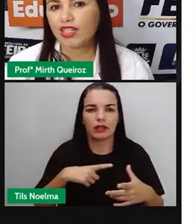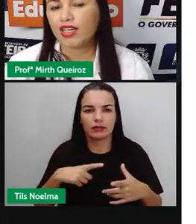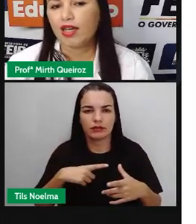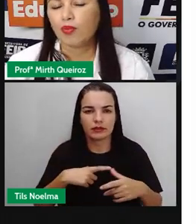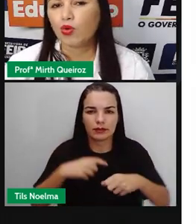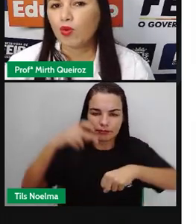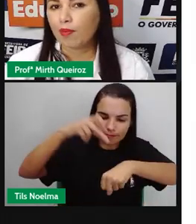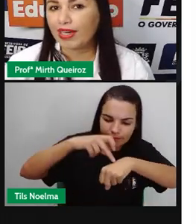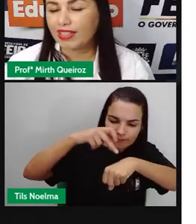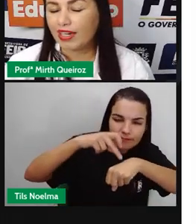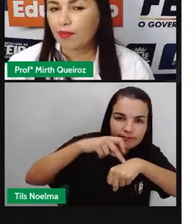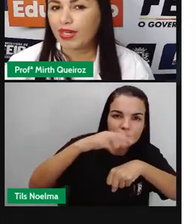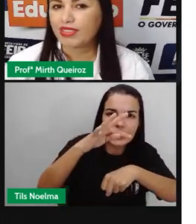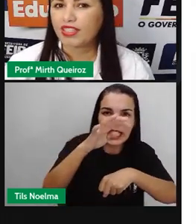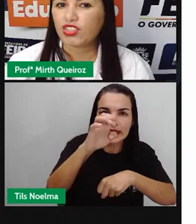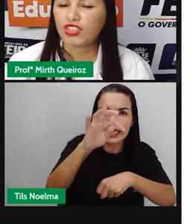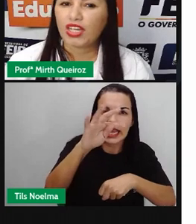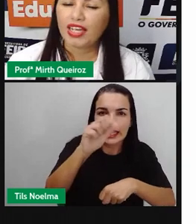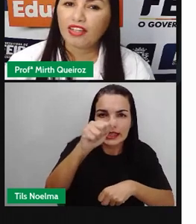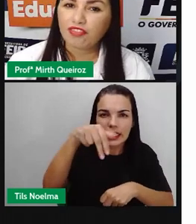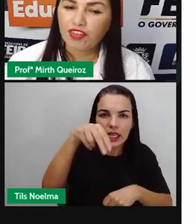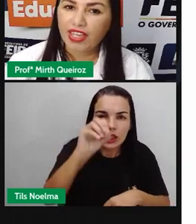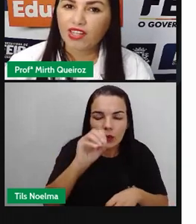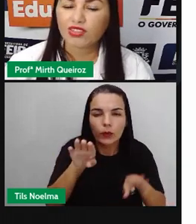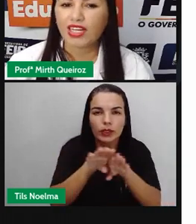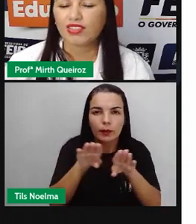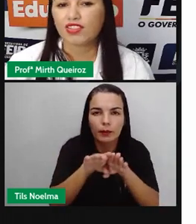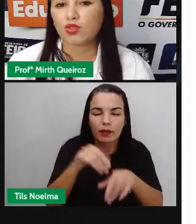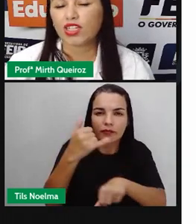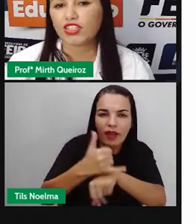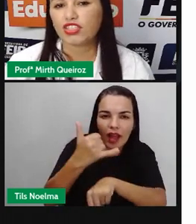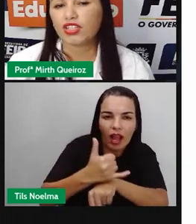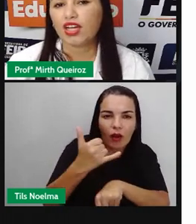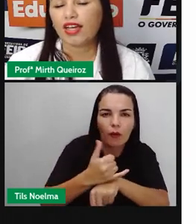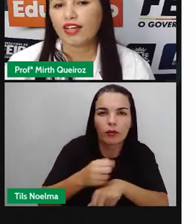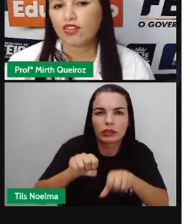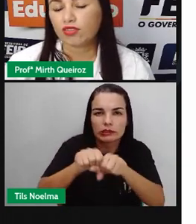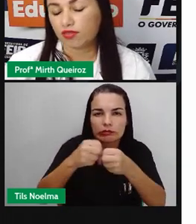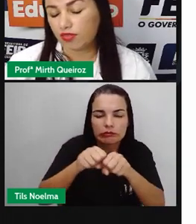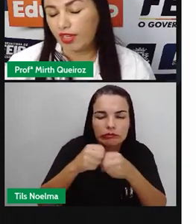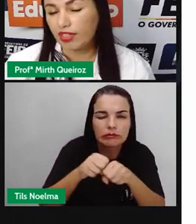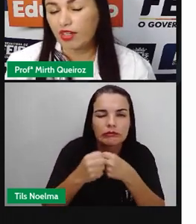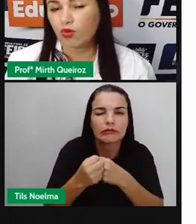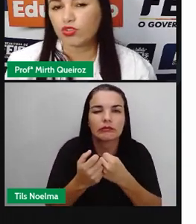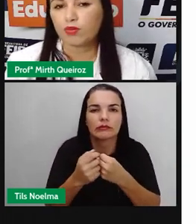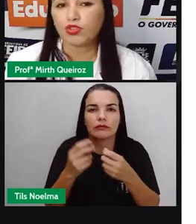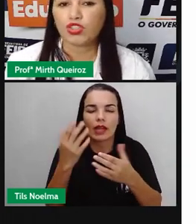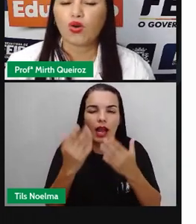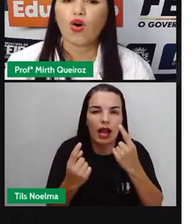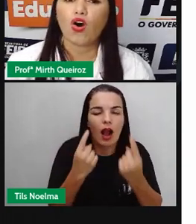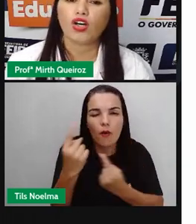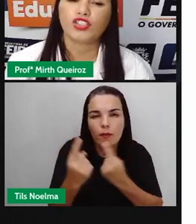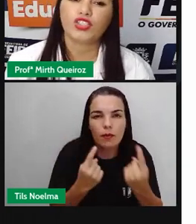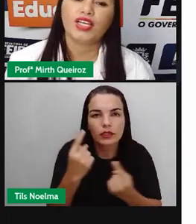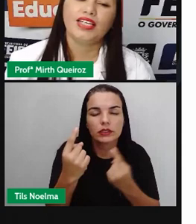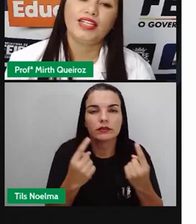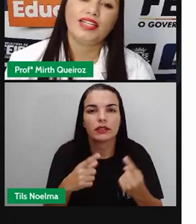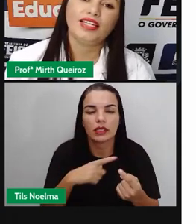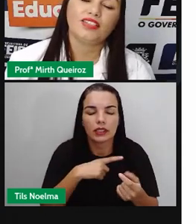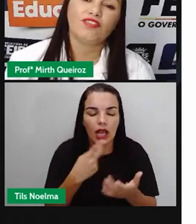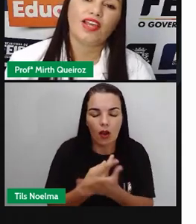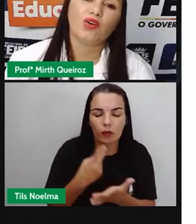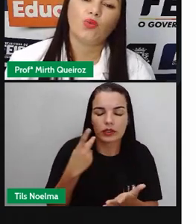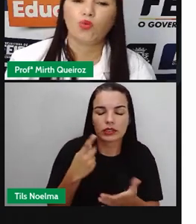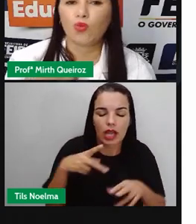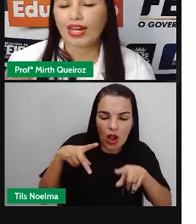provocado aí por uma bactéria presente em ferro né às vezes quando a gente é Tem algum tipo de corte